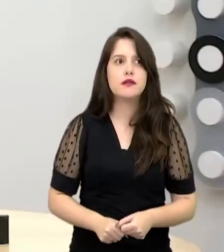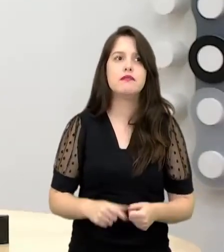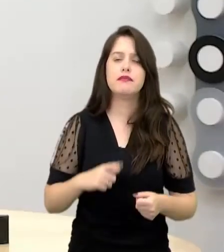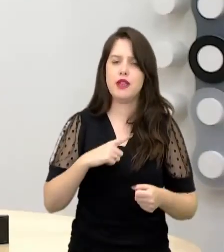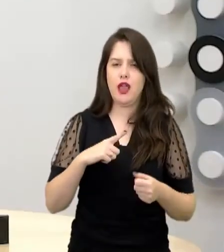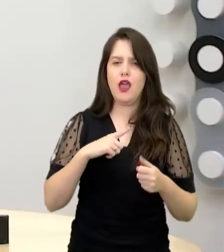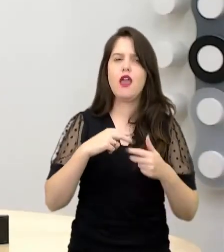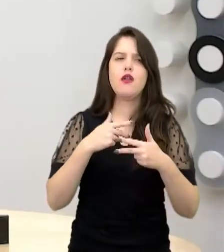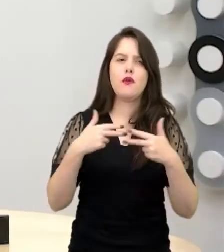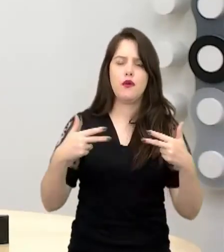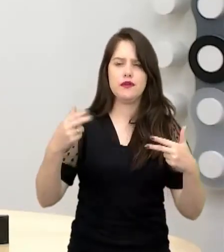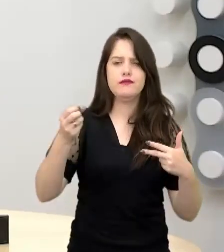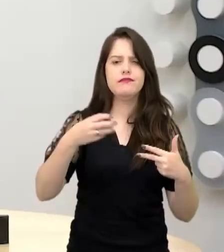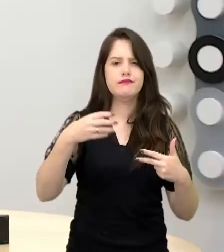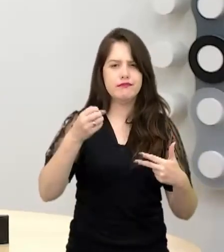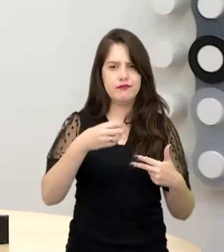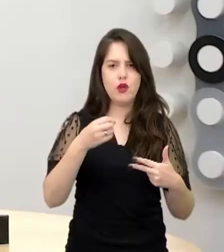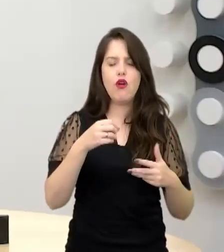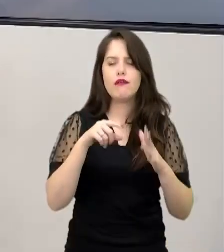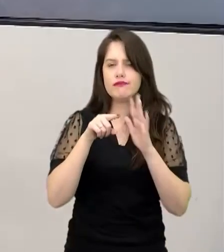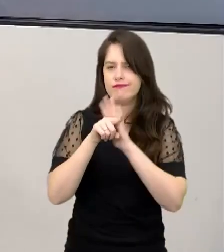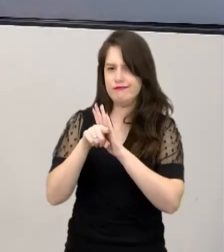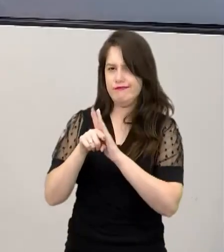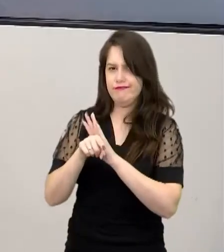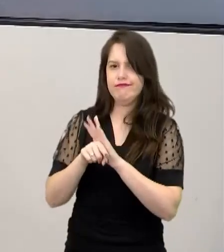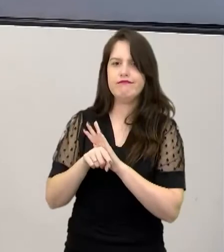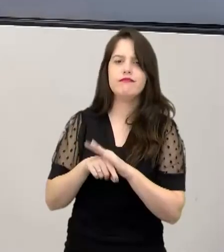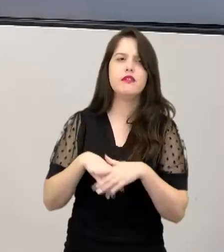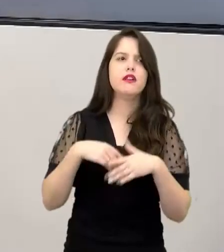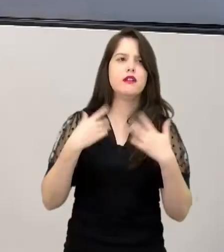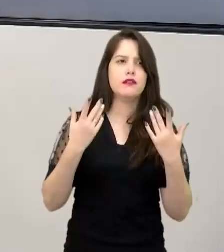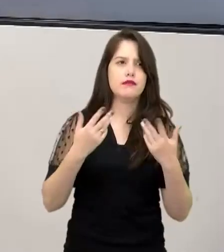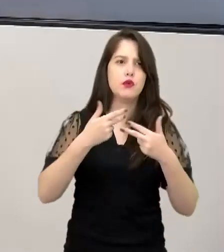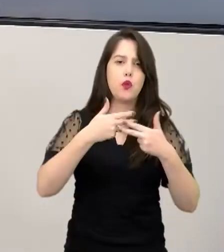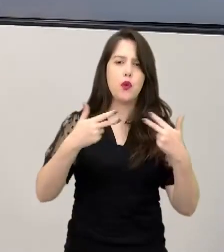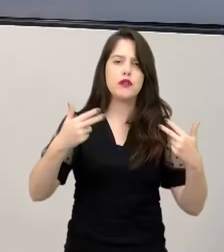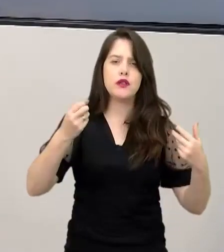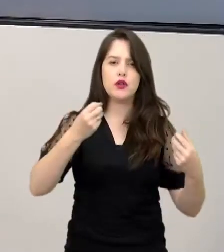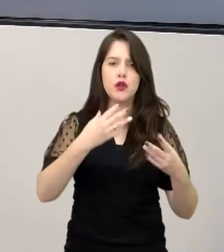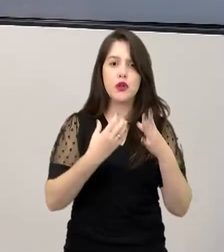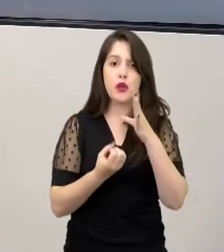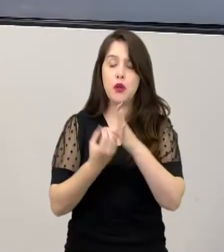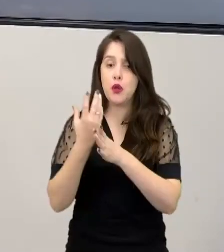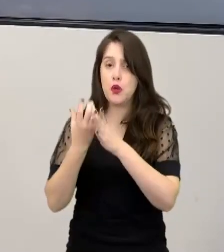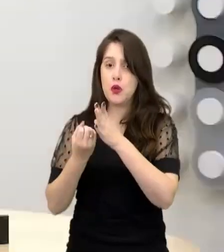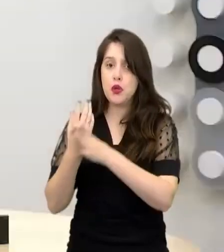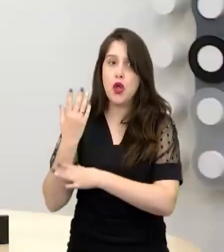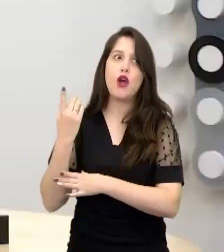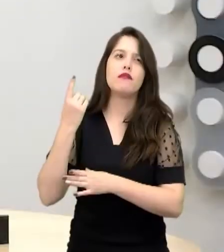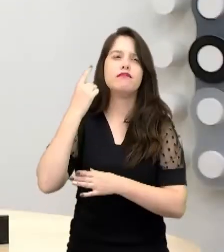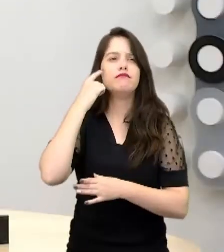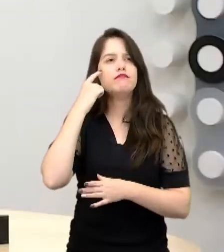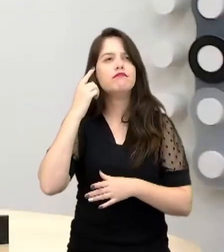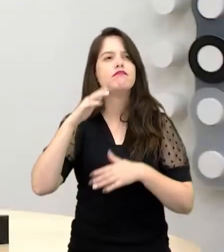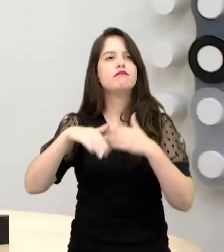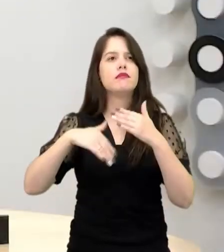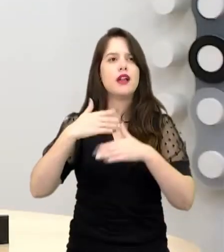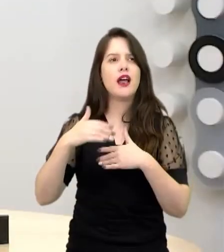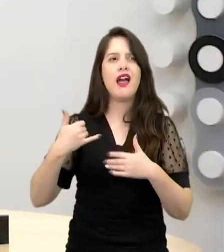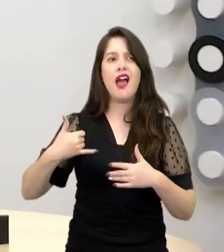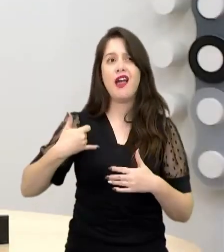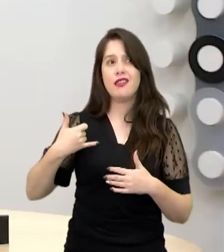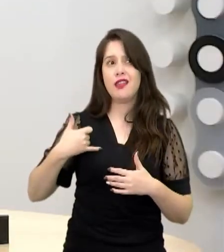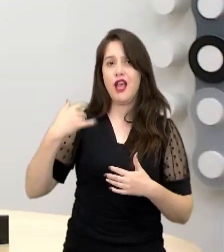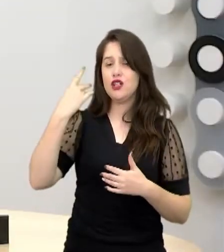estão saindo. O pessoal sempre pesquisando aí. Exatamente, sempre estão Natação, saindo né? coisas novas, né? E até a idade deles, né?